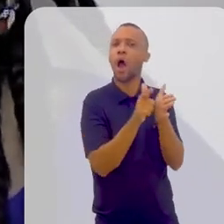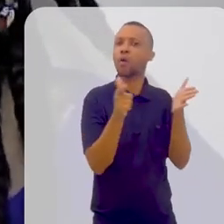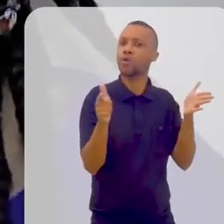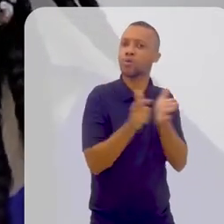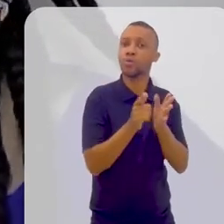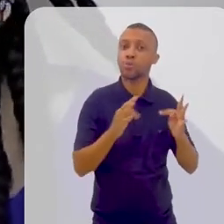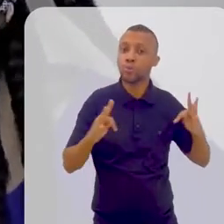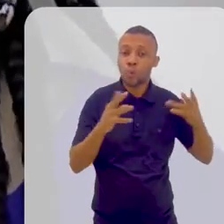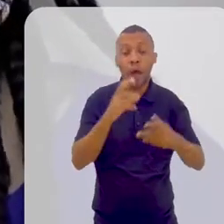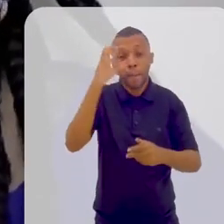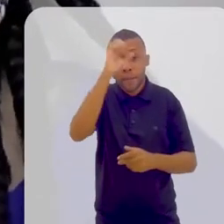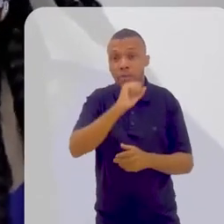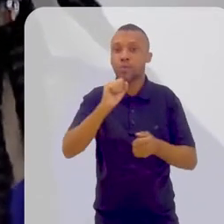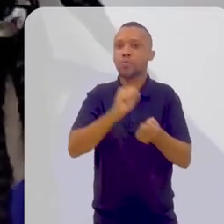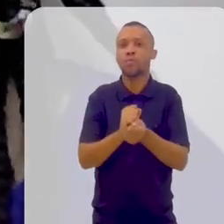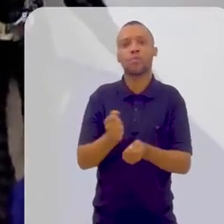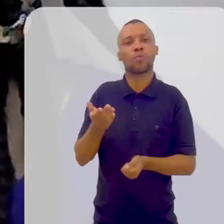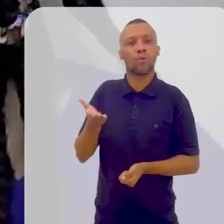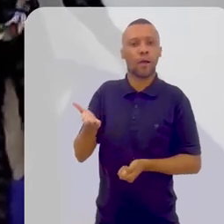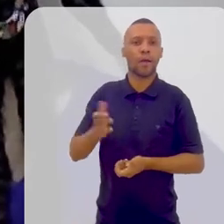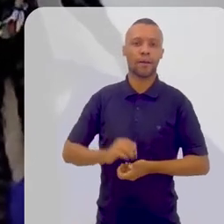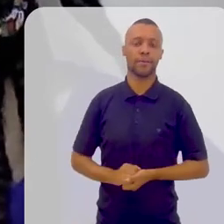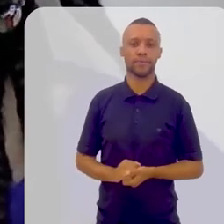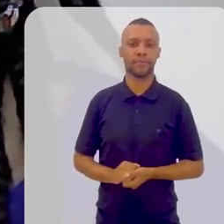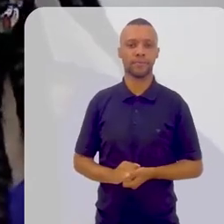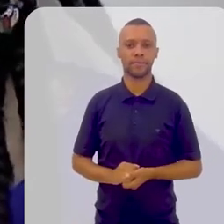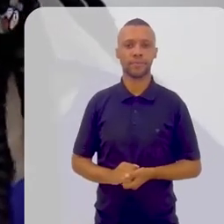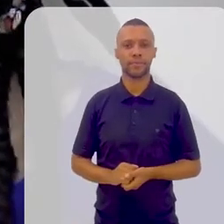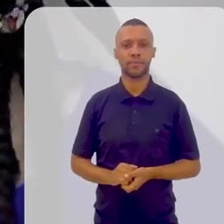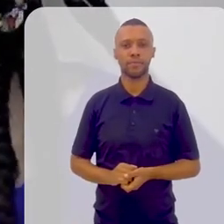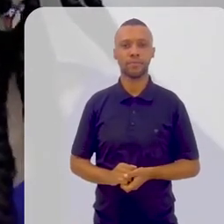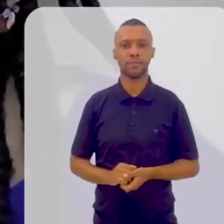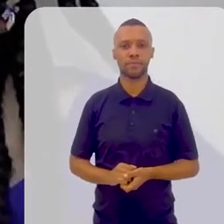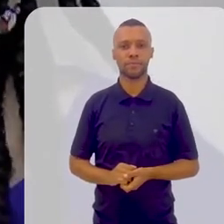ao jornalista, tudo isso eu aprendi com ela, né?